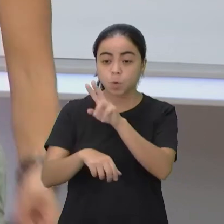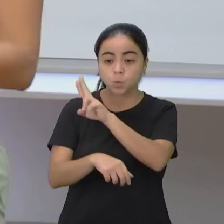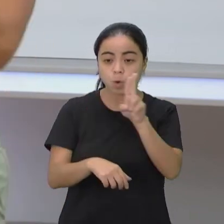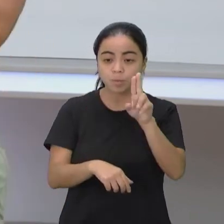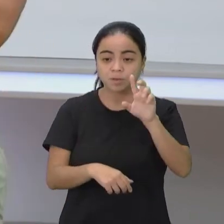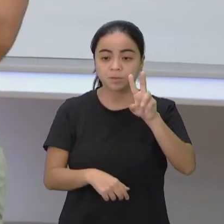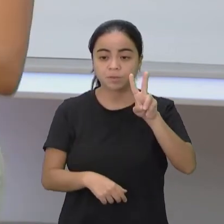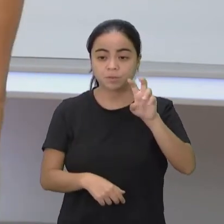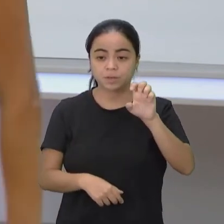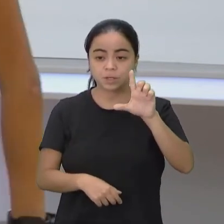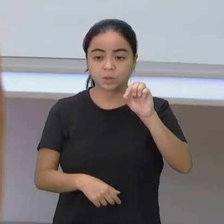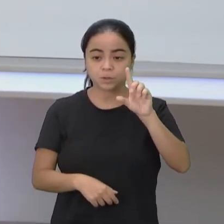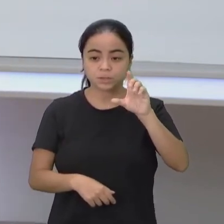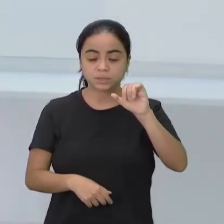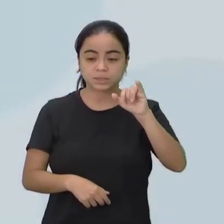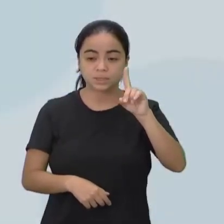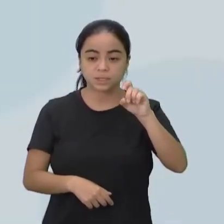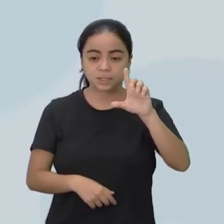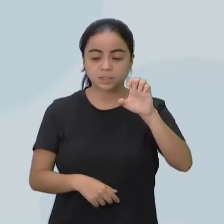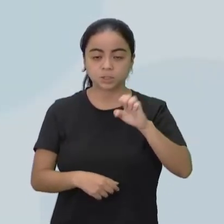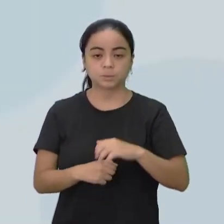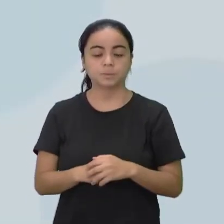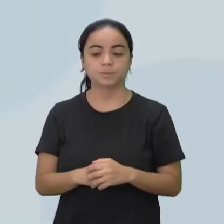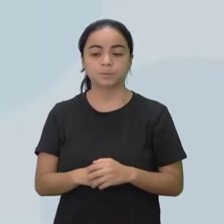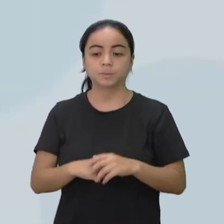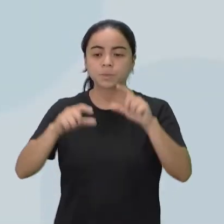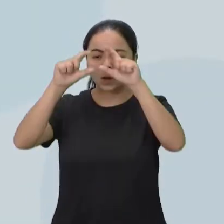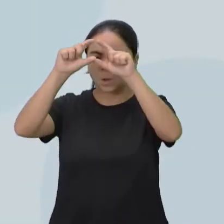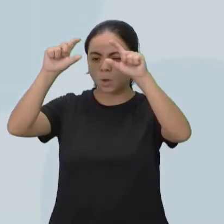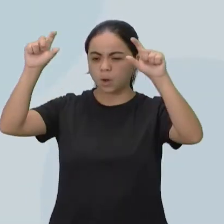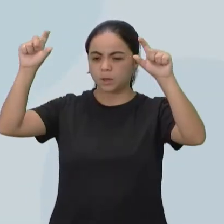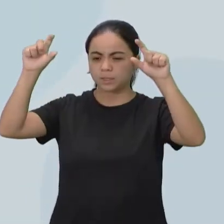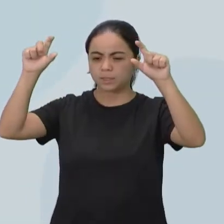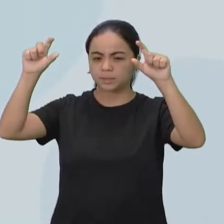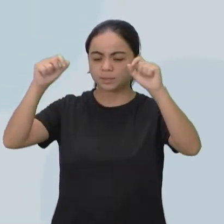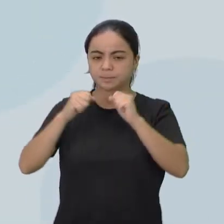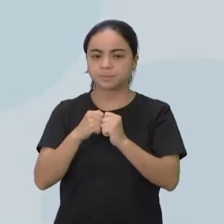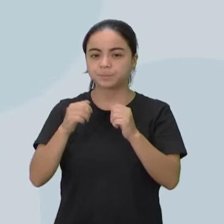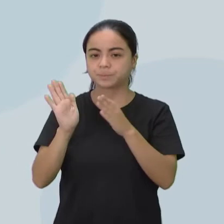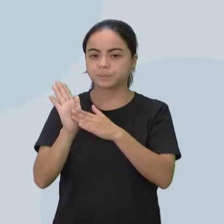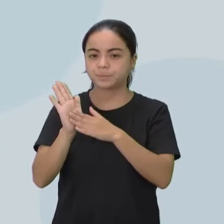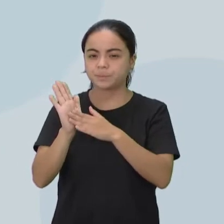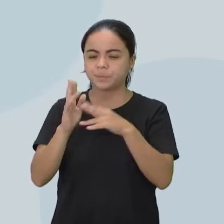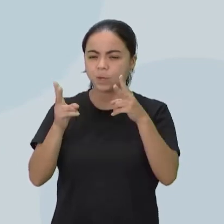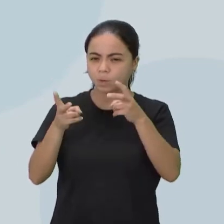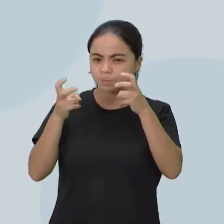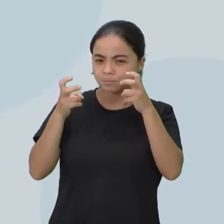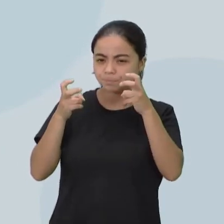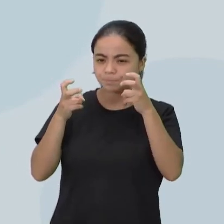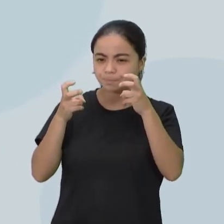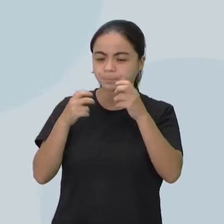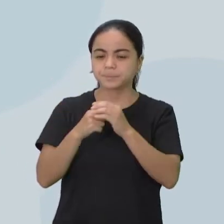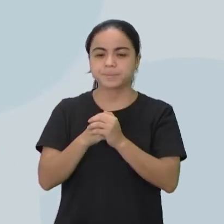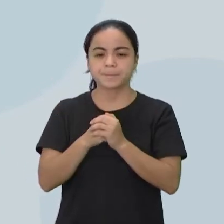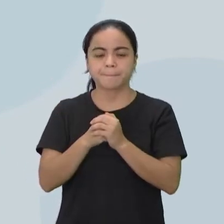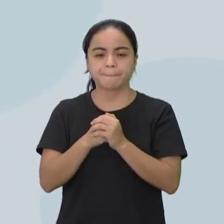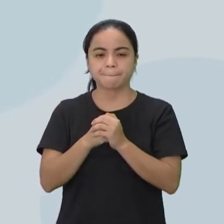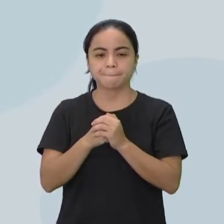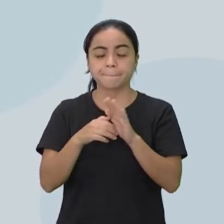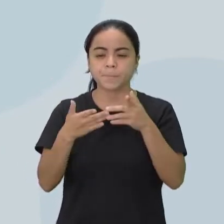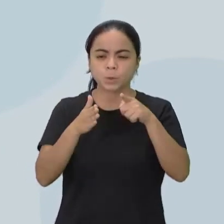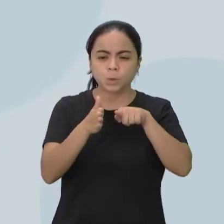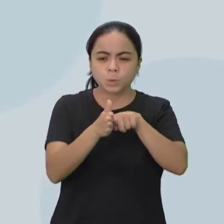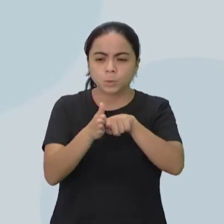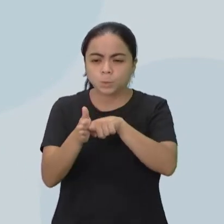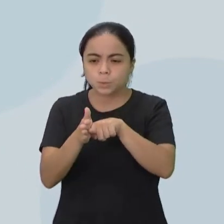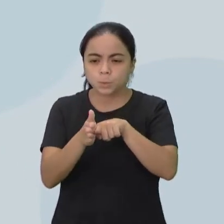Beleza? Olha aqui na nossa tabelinha. O que eu quero? Olha a proposta no título. Verifiquemos, veja que a gente está no eixo de